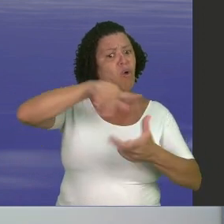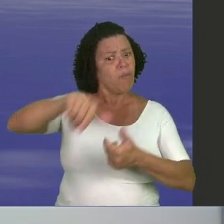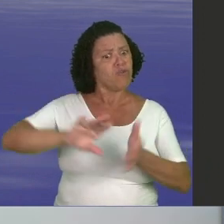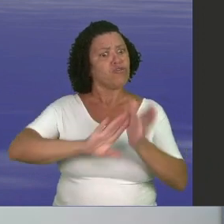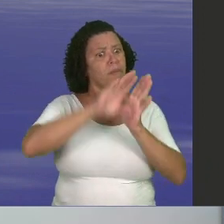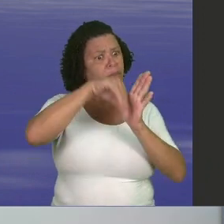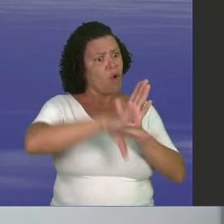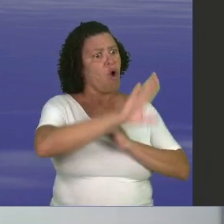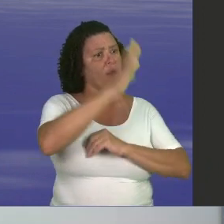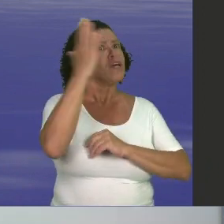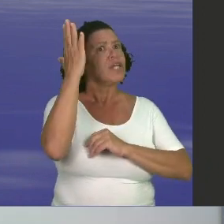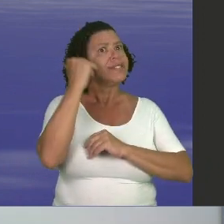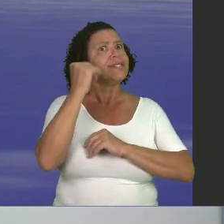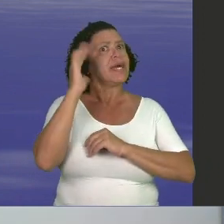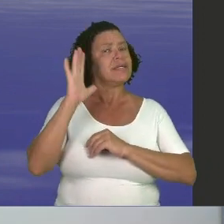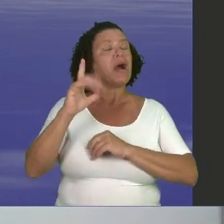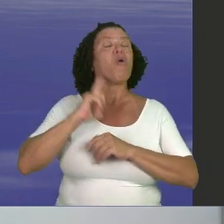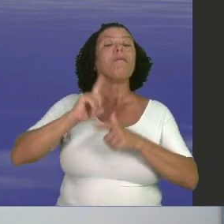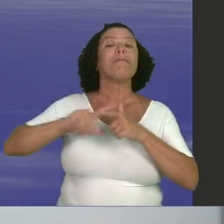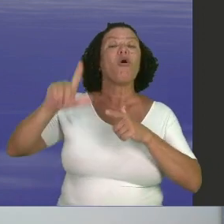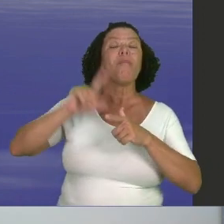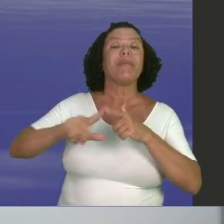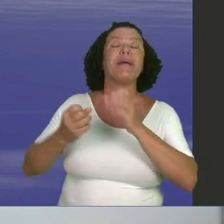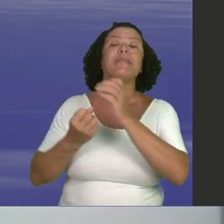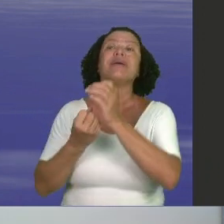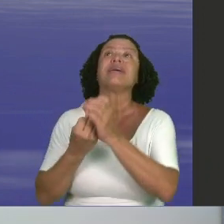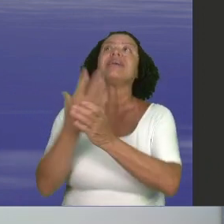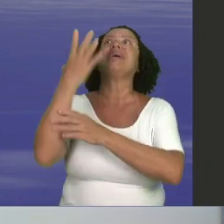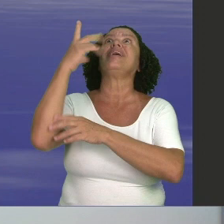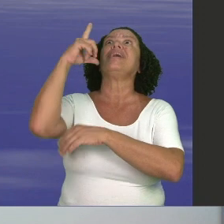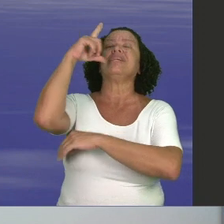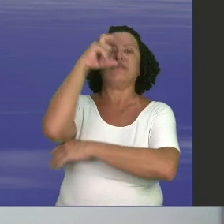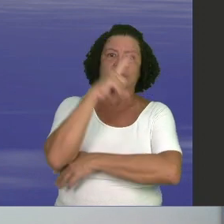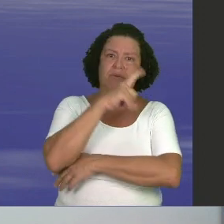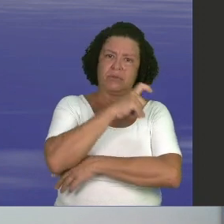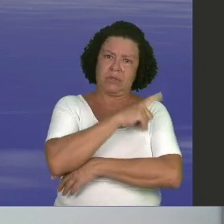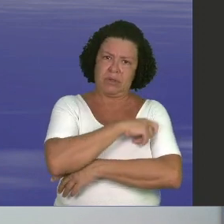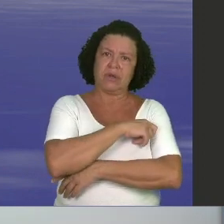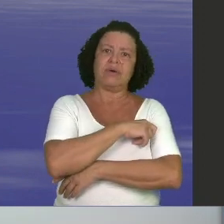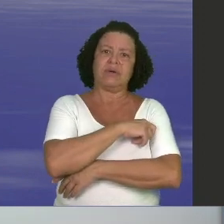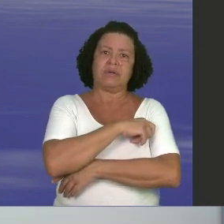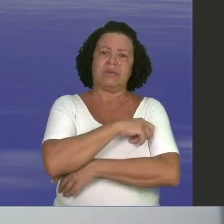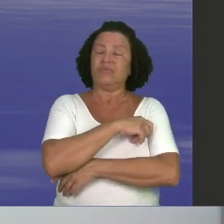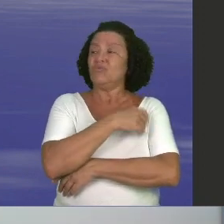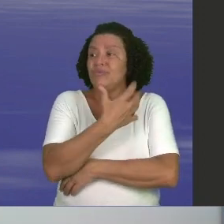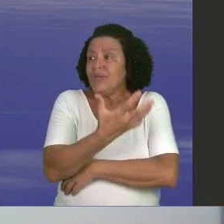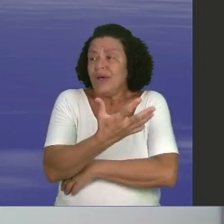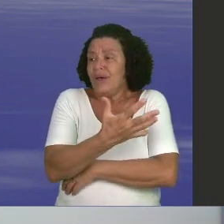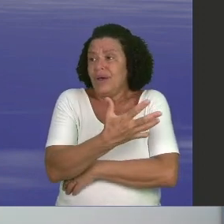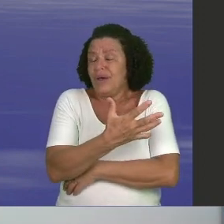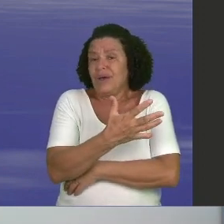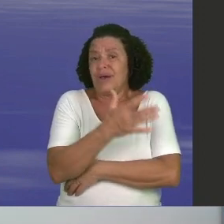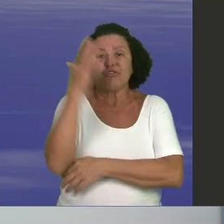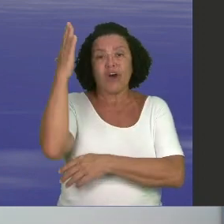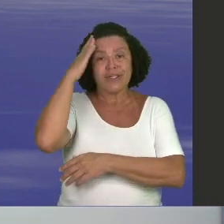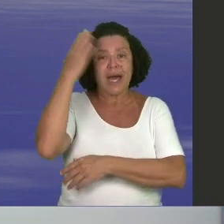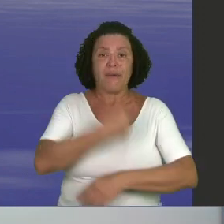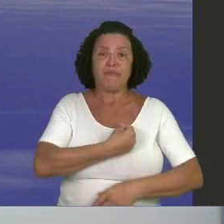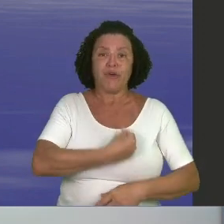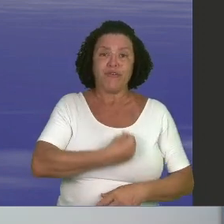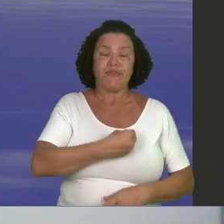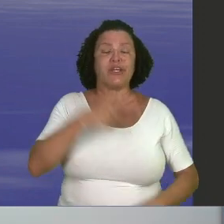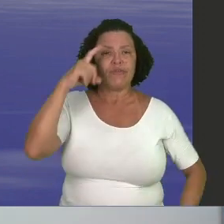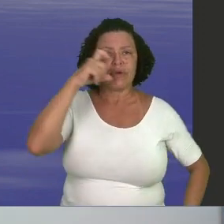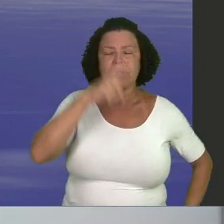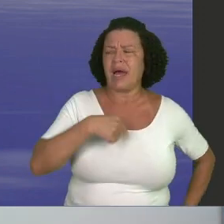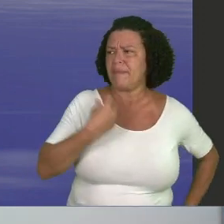O problema é que muitas pessoas criam dificuldades onde não tem. É que só sabem viver em